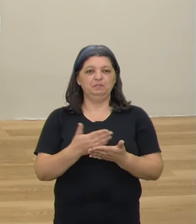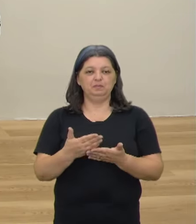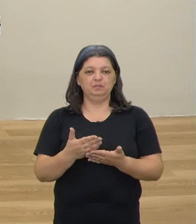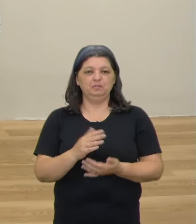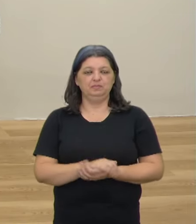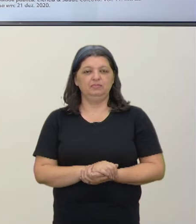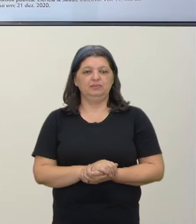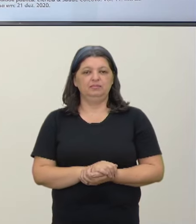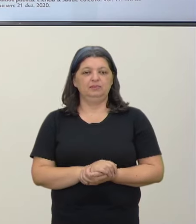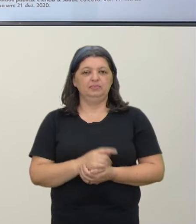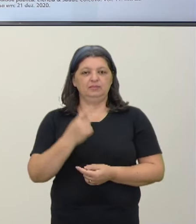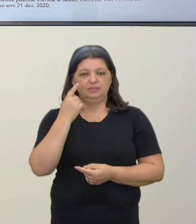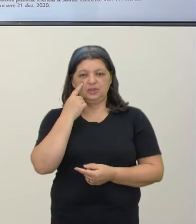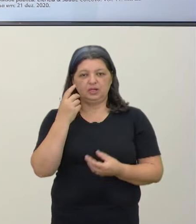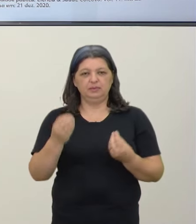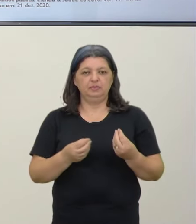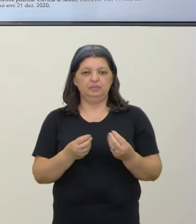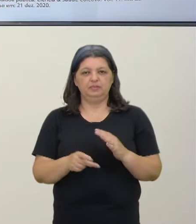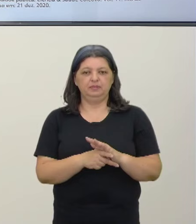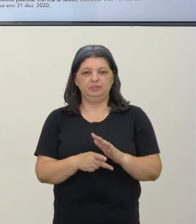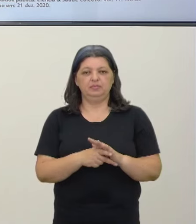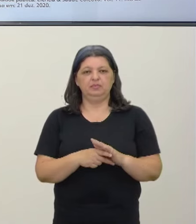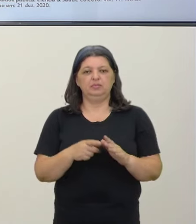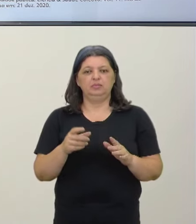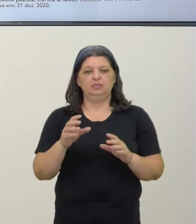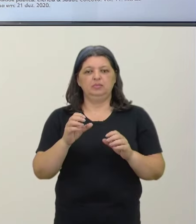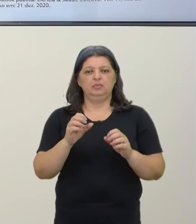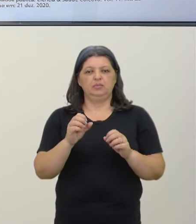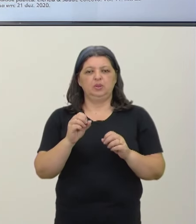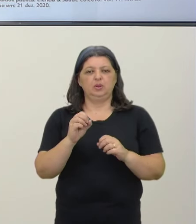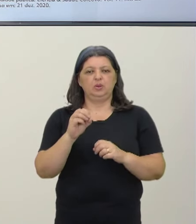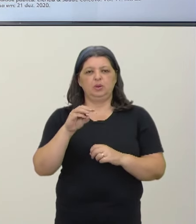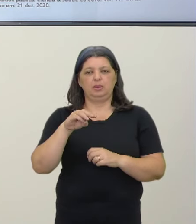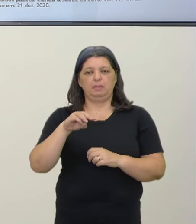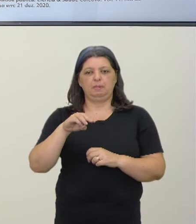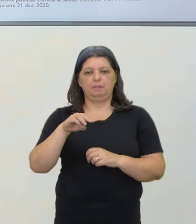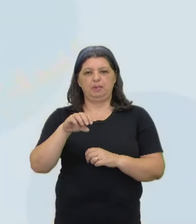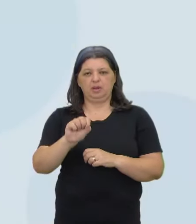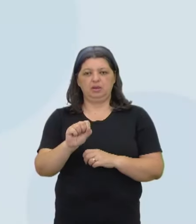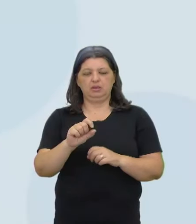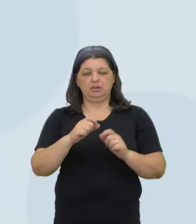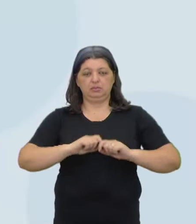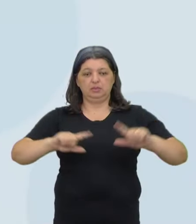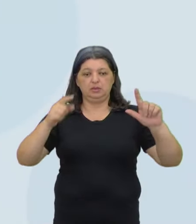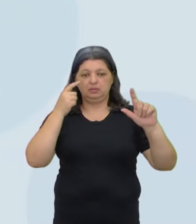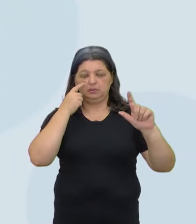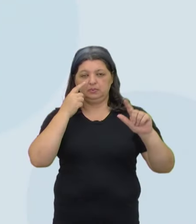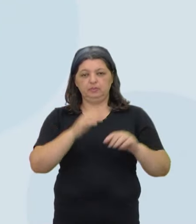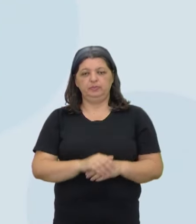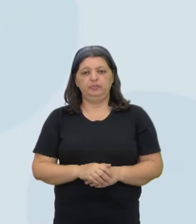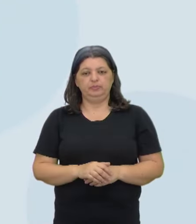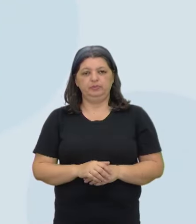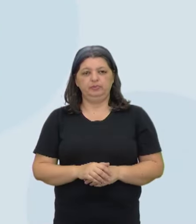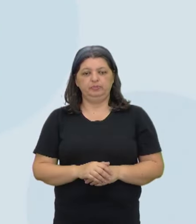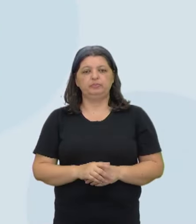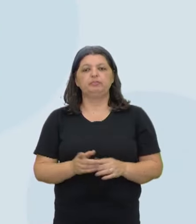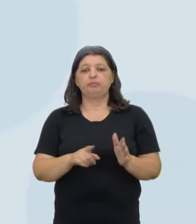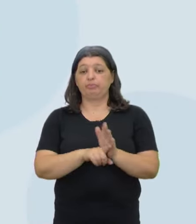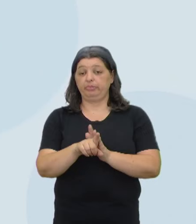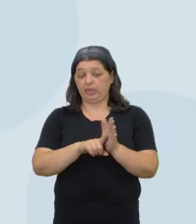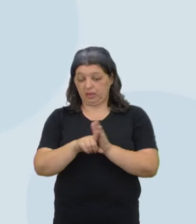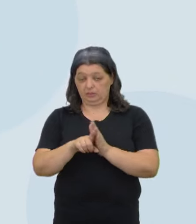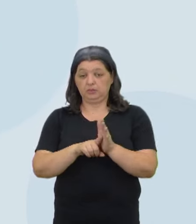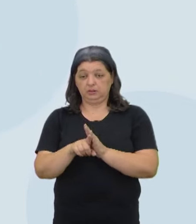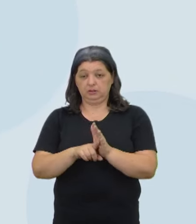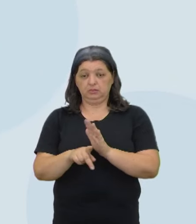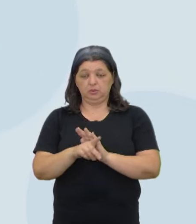para vocês a definição da OMS, que é a Organização Mundial da Saúde, que vai aparecer aí na tela. Então, segundo a OMS, né, ele